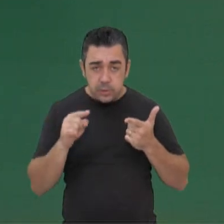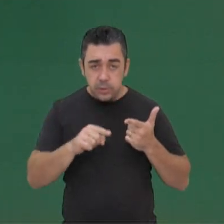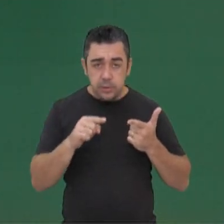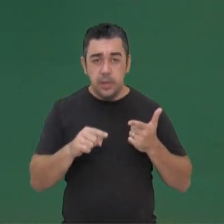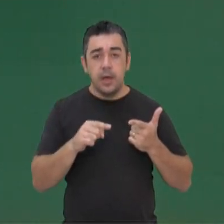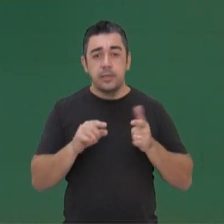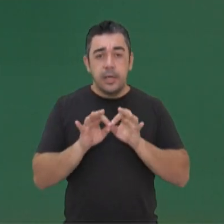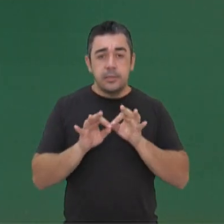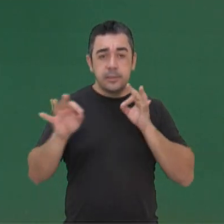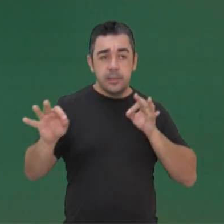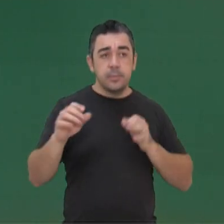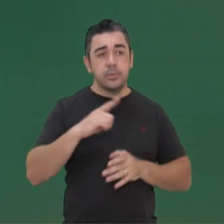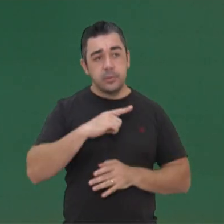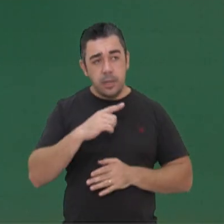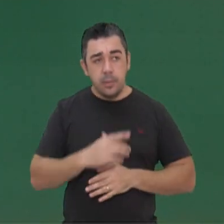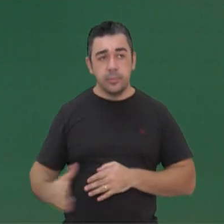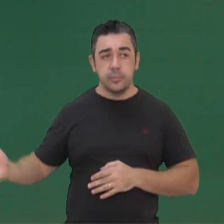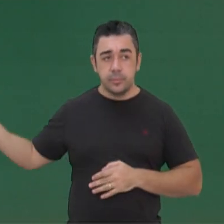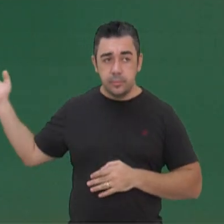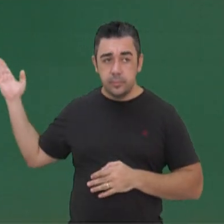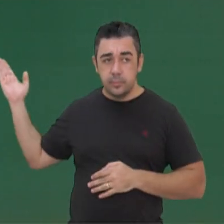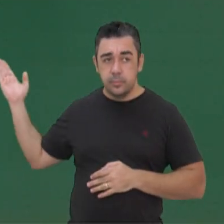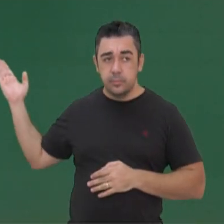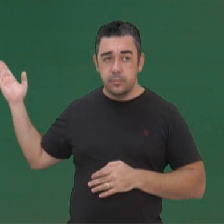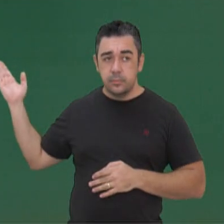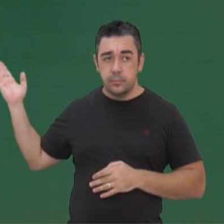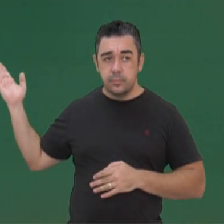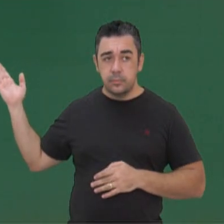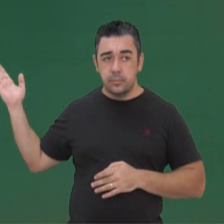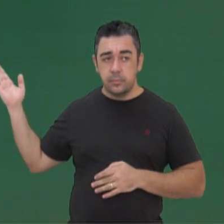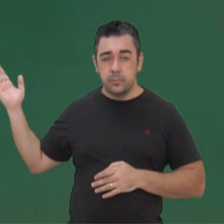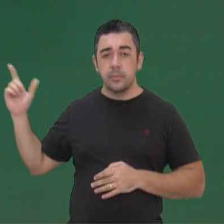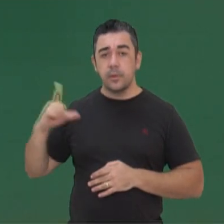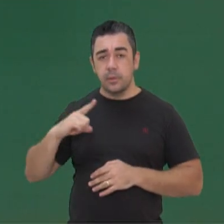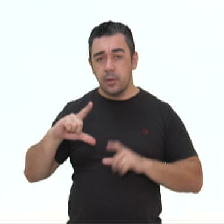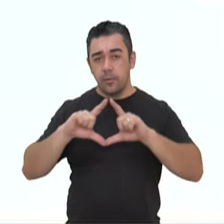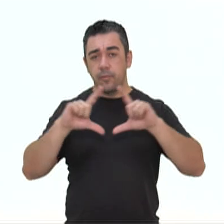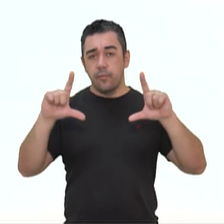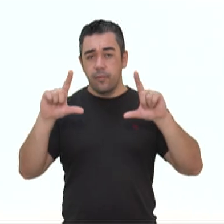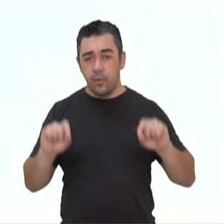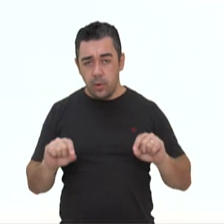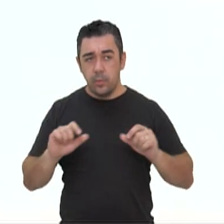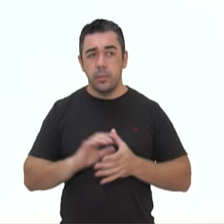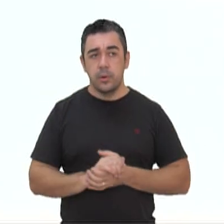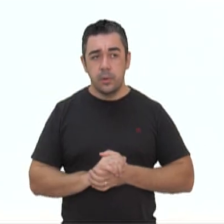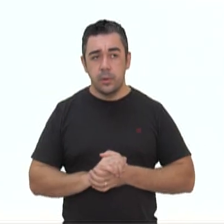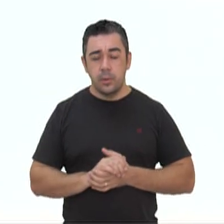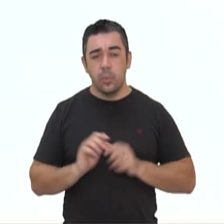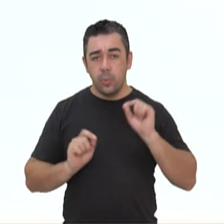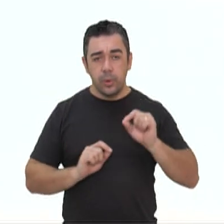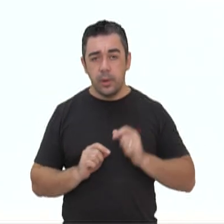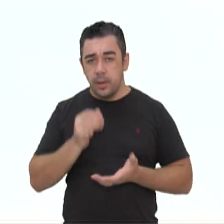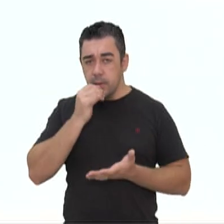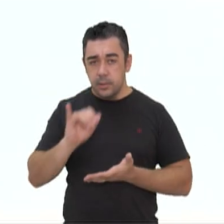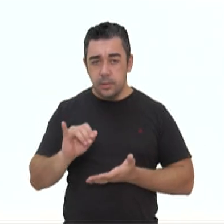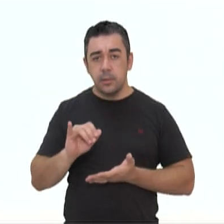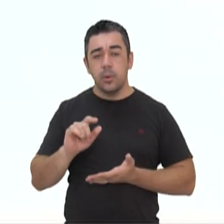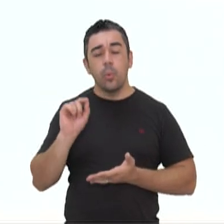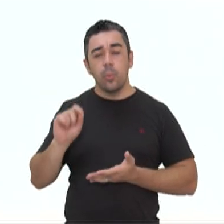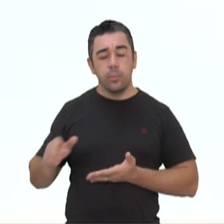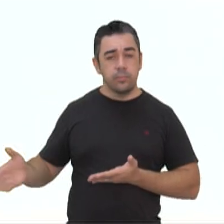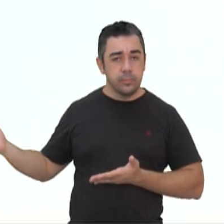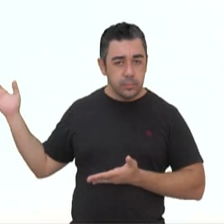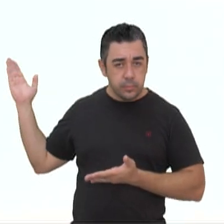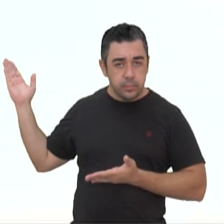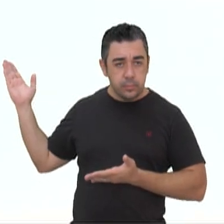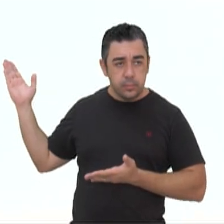entre elas, nós temos, aqui no caso, a equação da energia potencial elétrica. Então veja aqui o mesmo desenho,